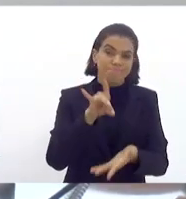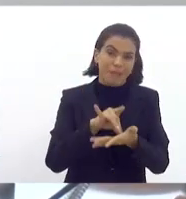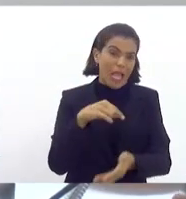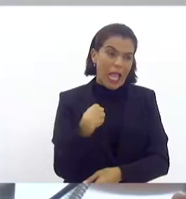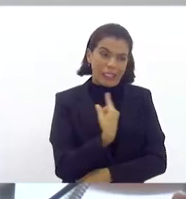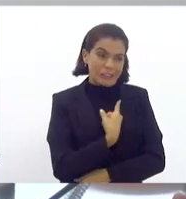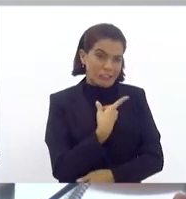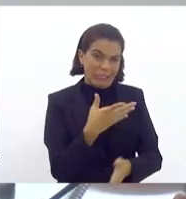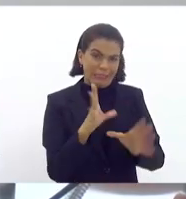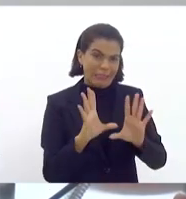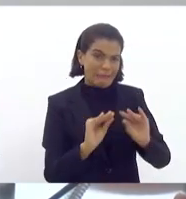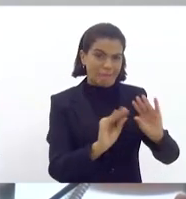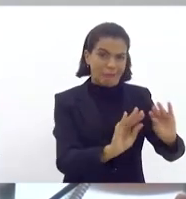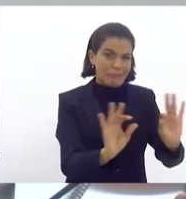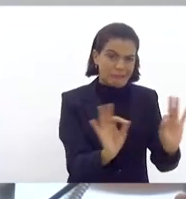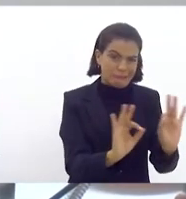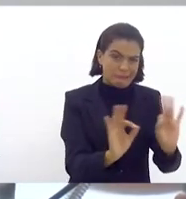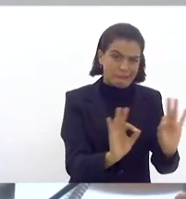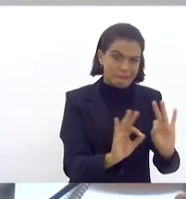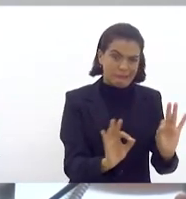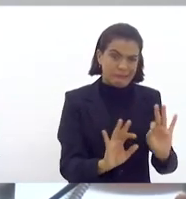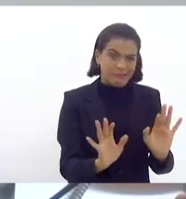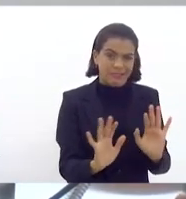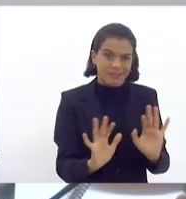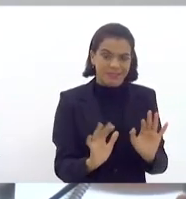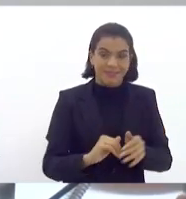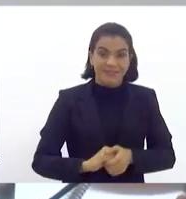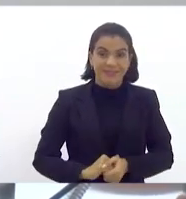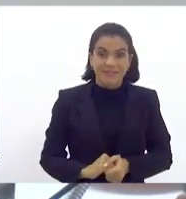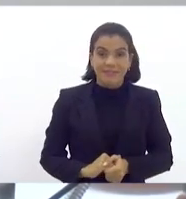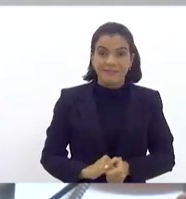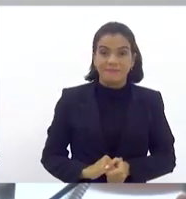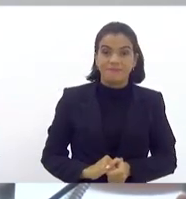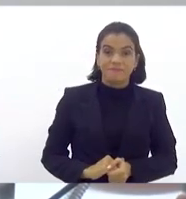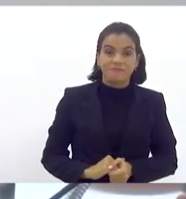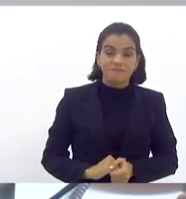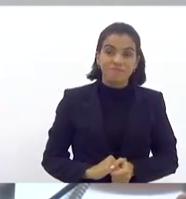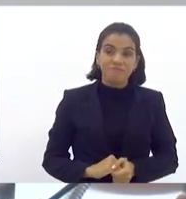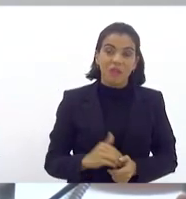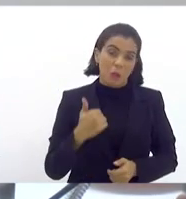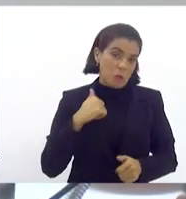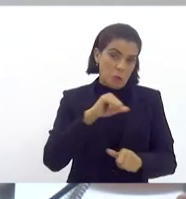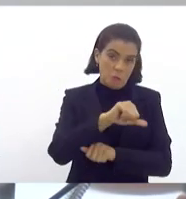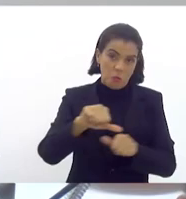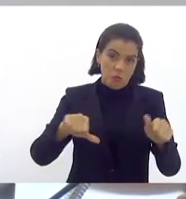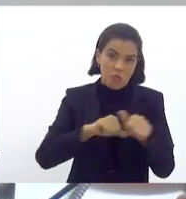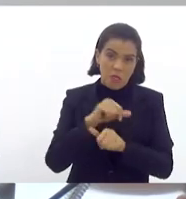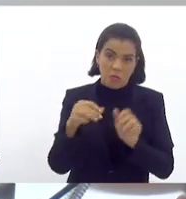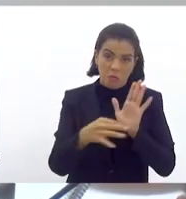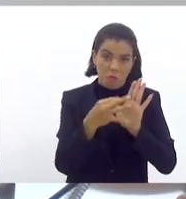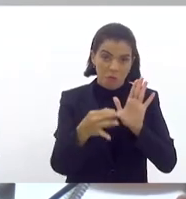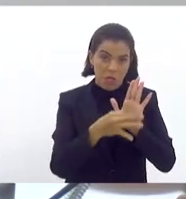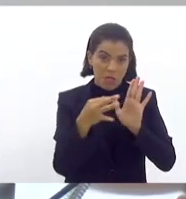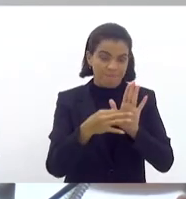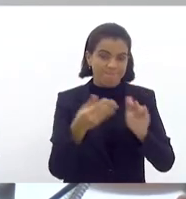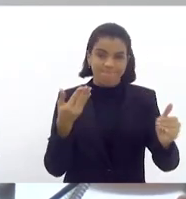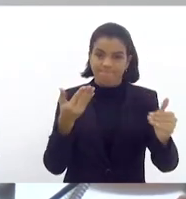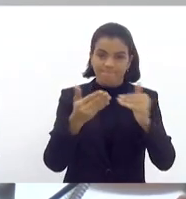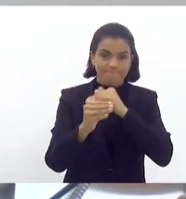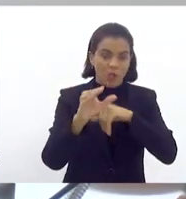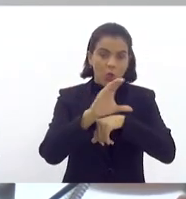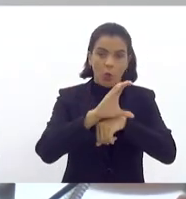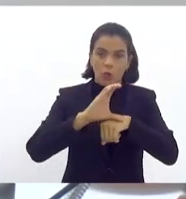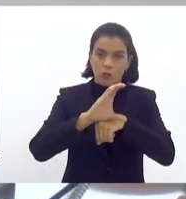gente interferir nisso, é um preciosismo muito grande. E estou mudando meu parecer para votar pela